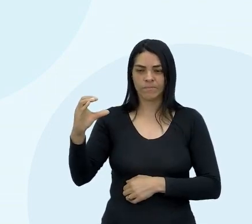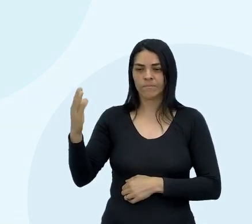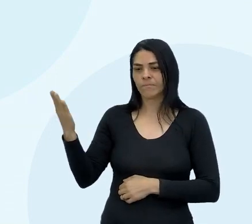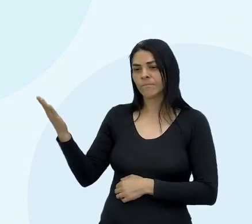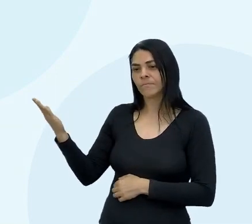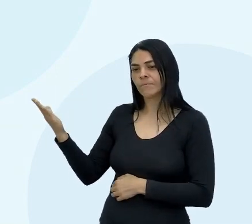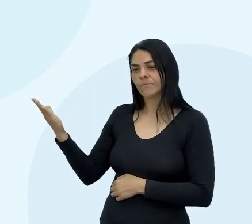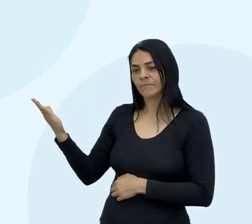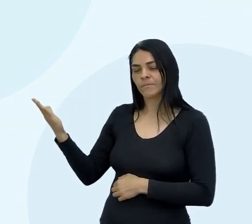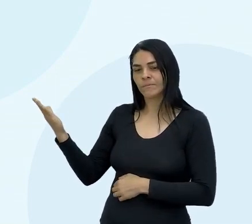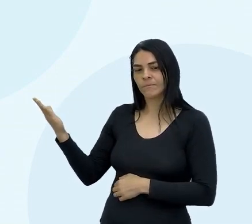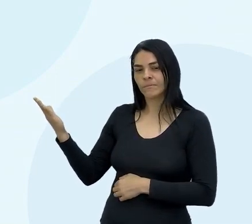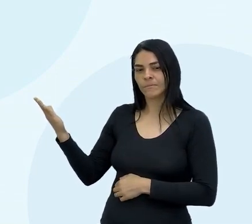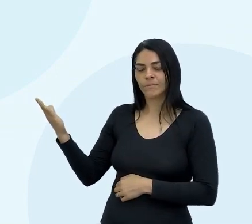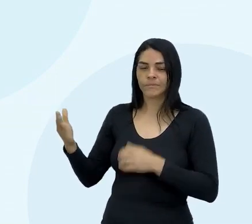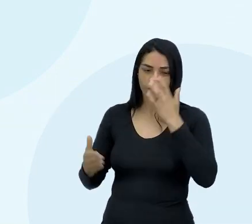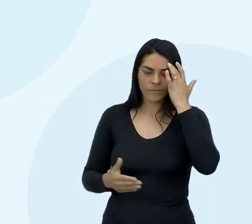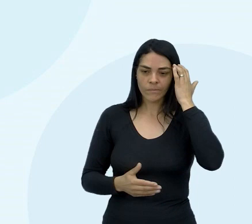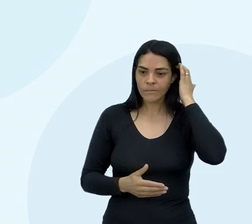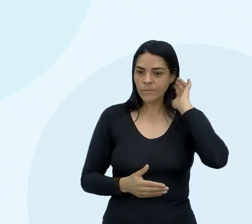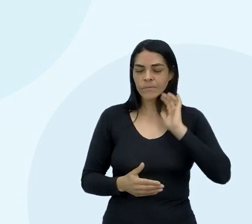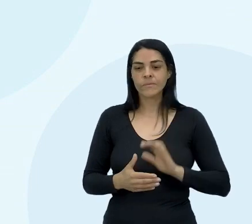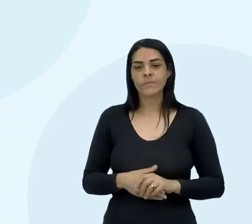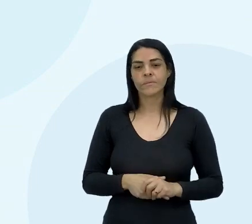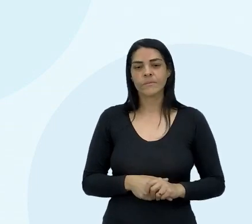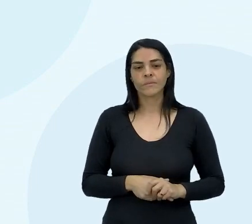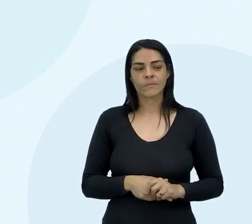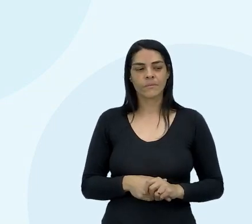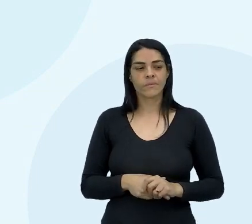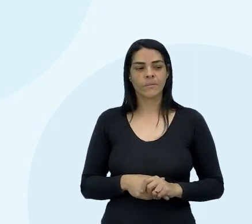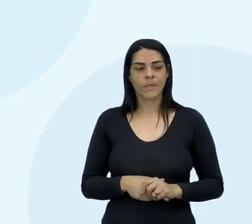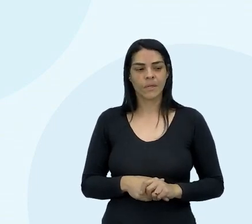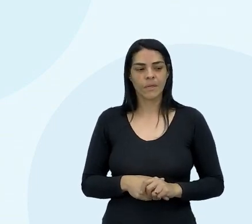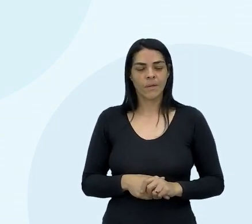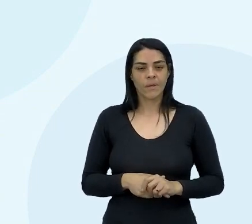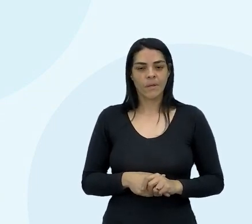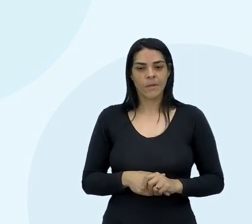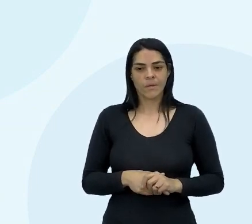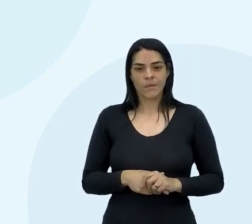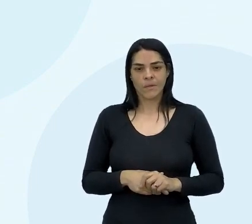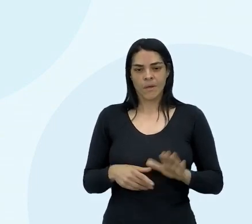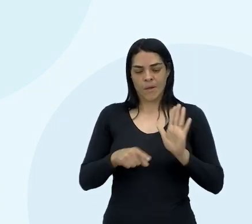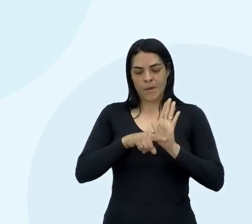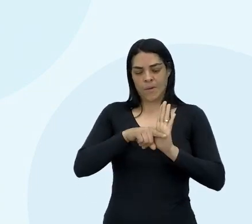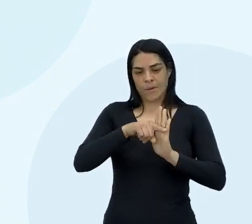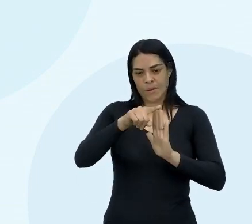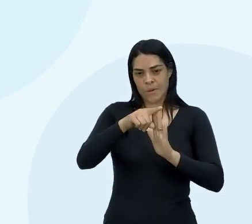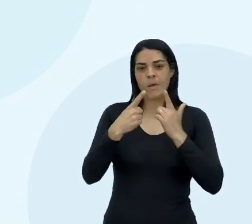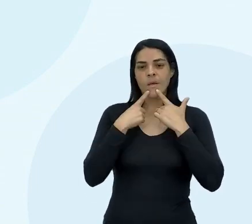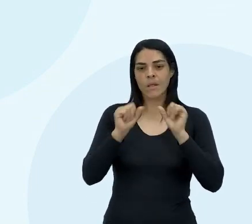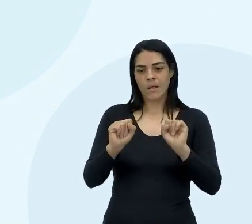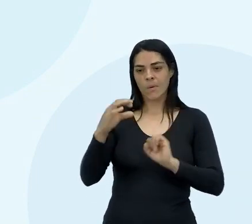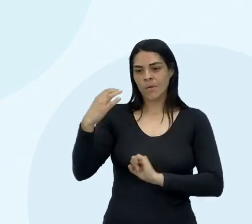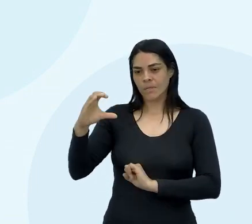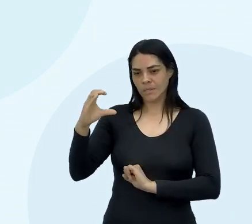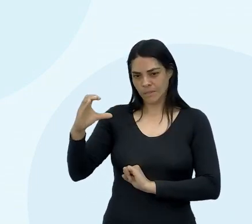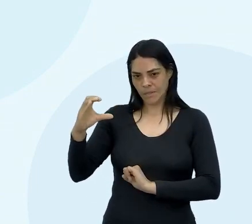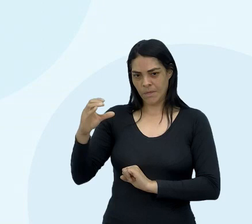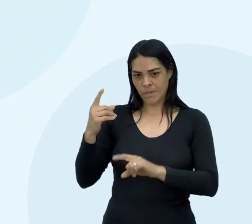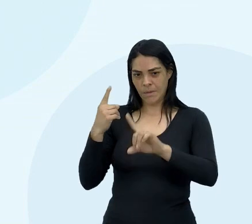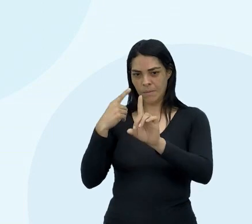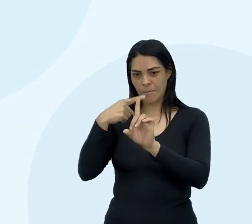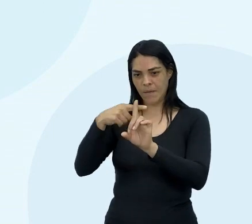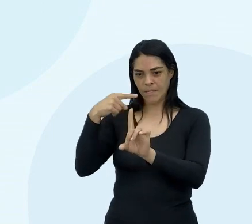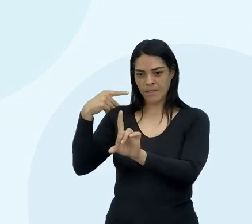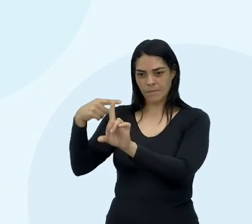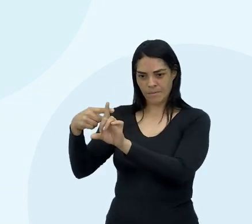teve um tiragosto aí quando nós falamos do Arduino, né? Porque o Arduino, ele é programado na linguagem C++,